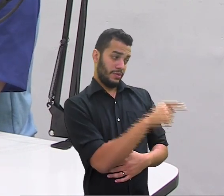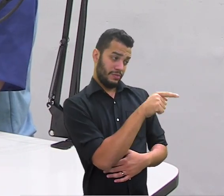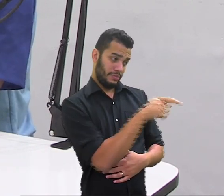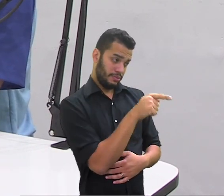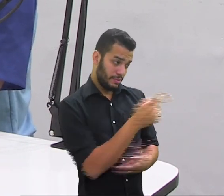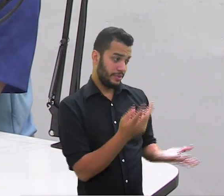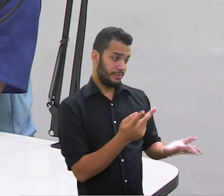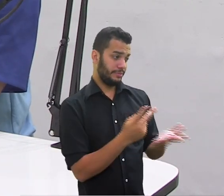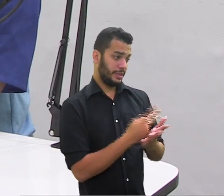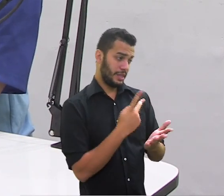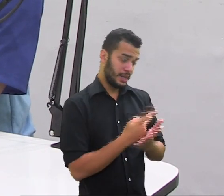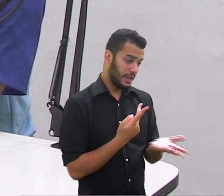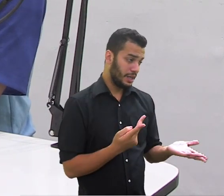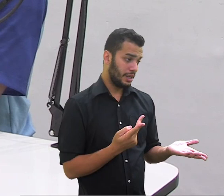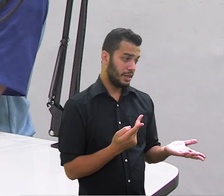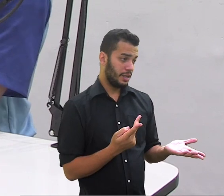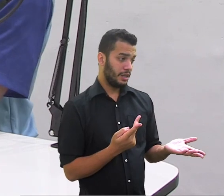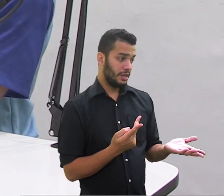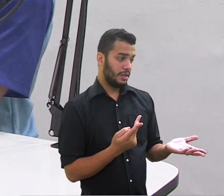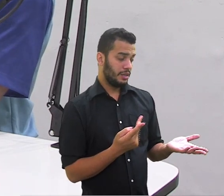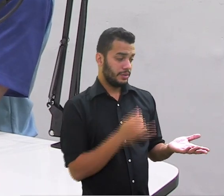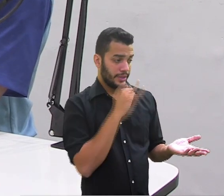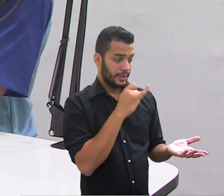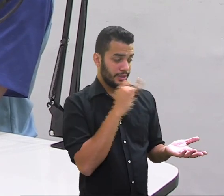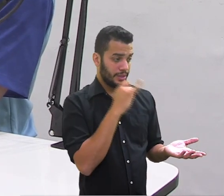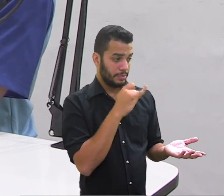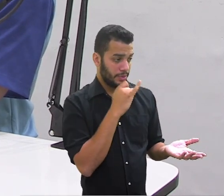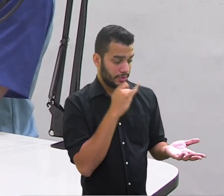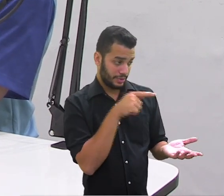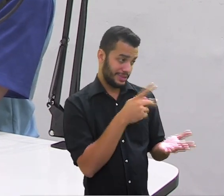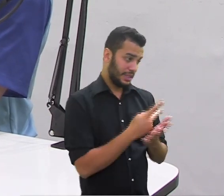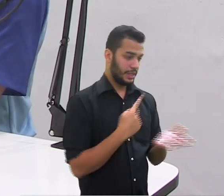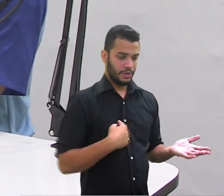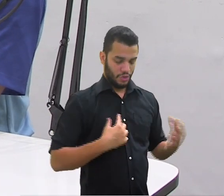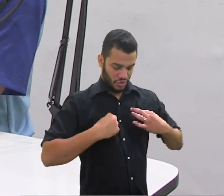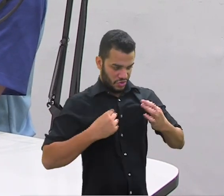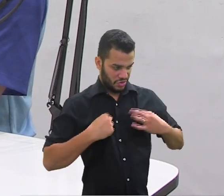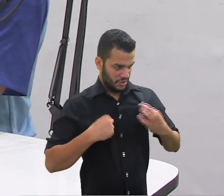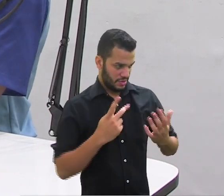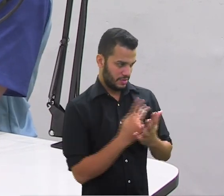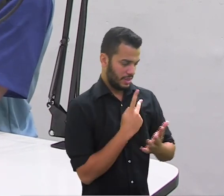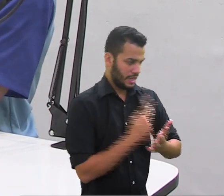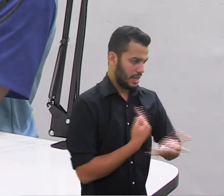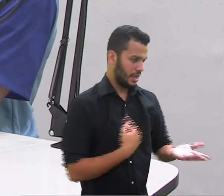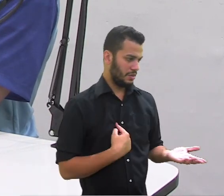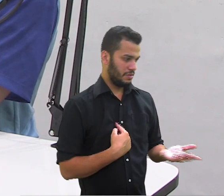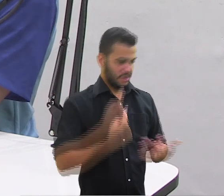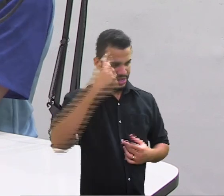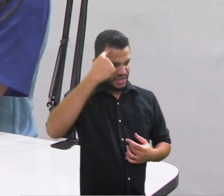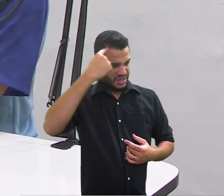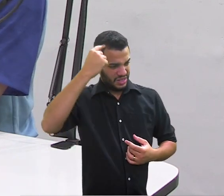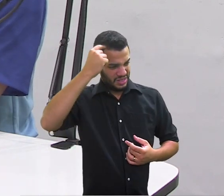torto, o cabelo dele é ruim, não é uma violência. Isso